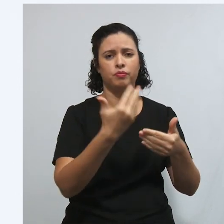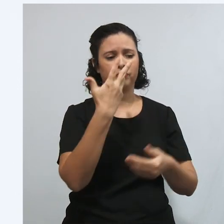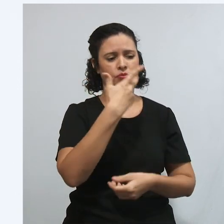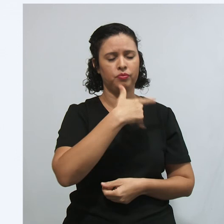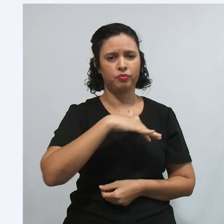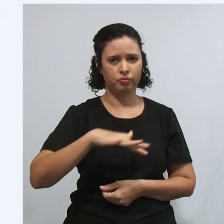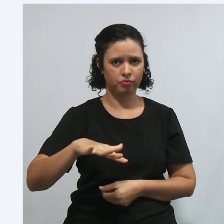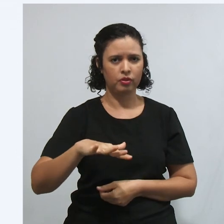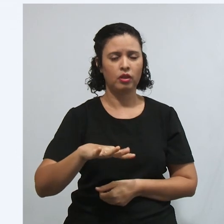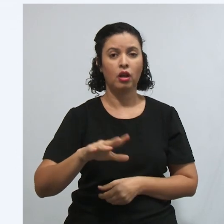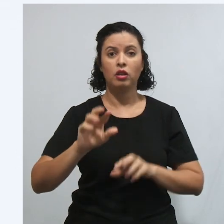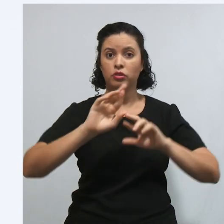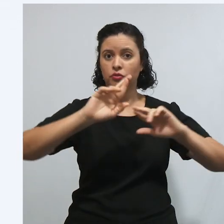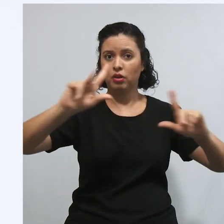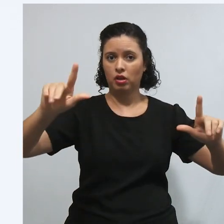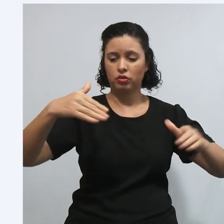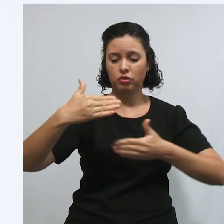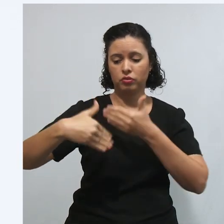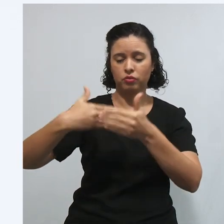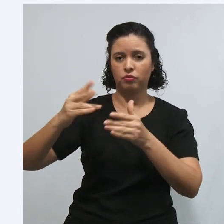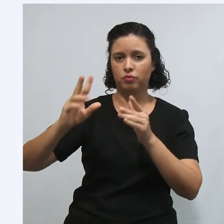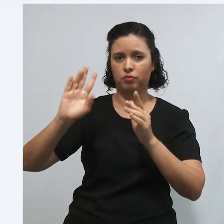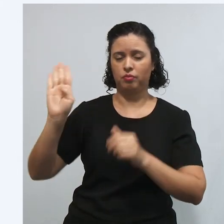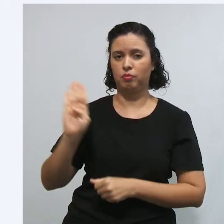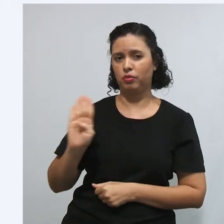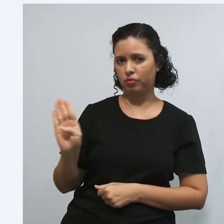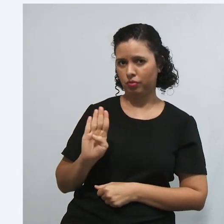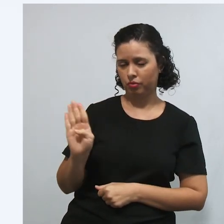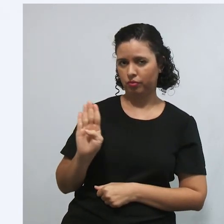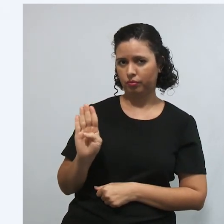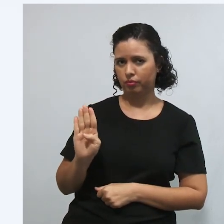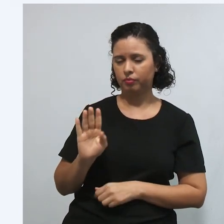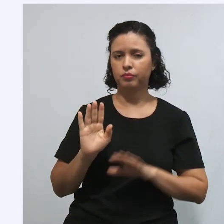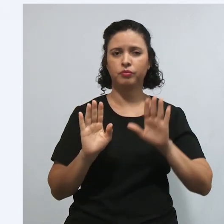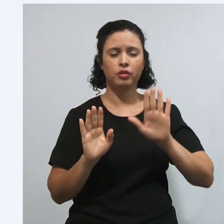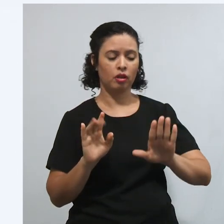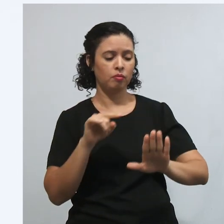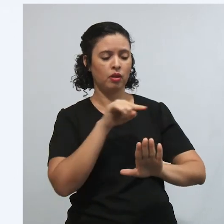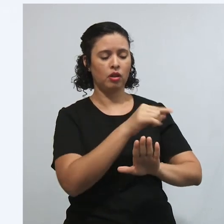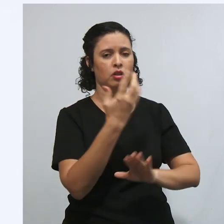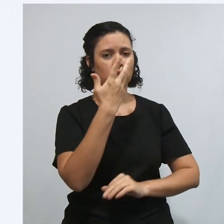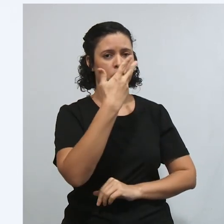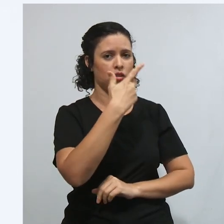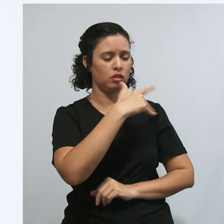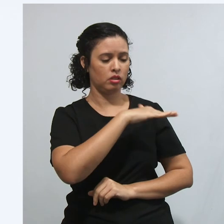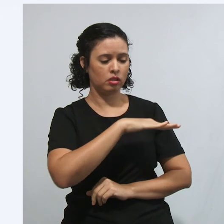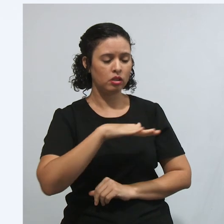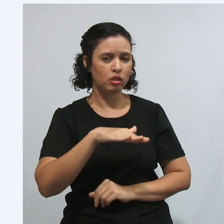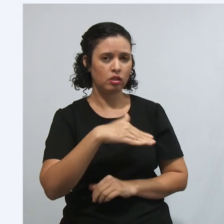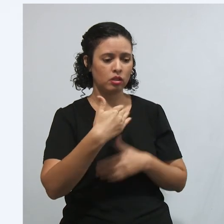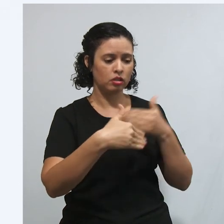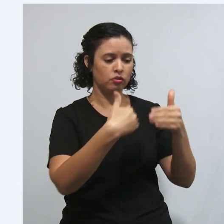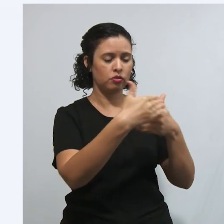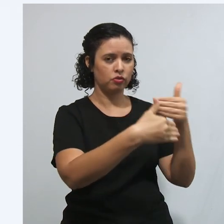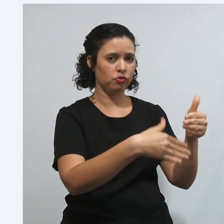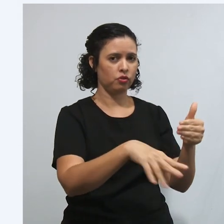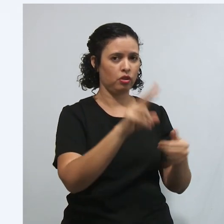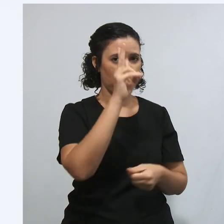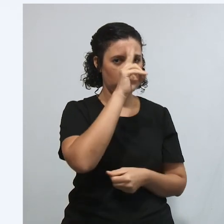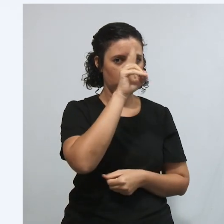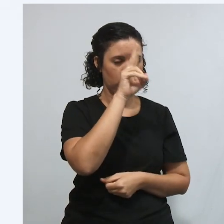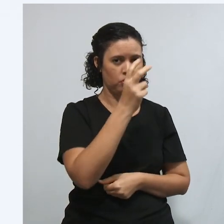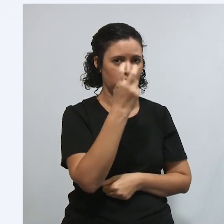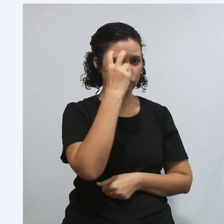linha biológica. Para desenvolver-se culturalmente, é preciso apropriar-se dos significados